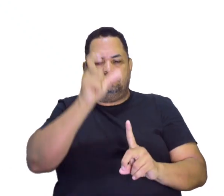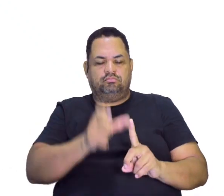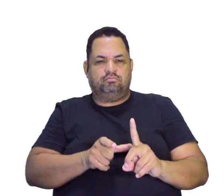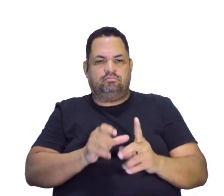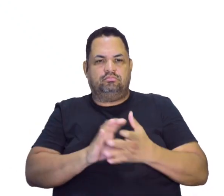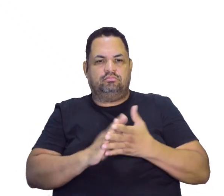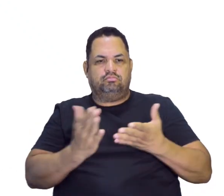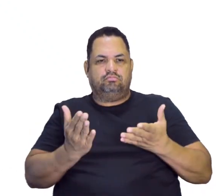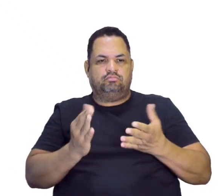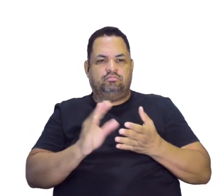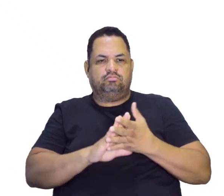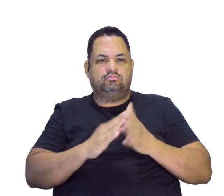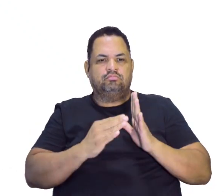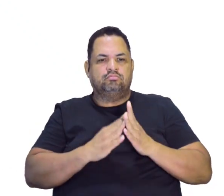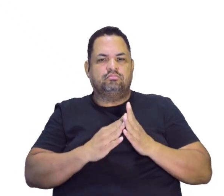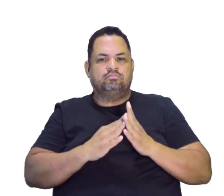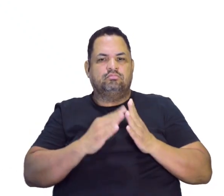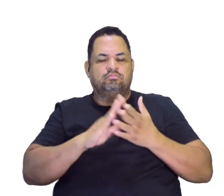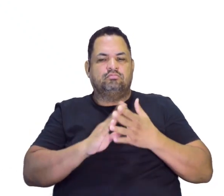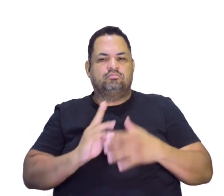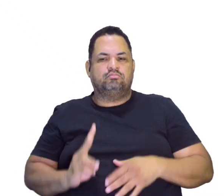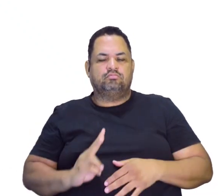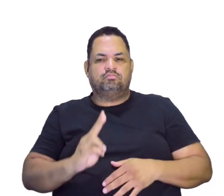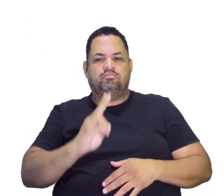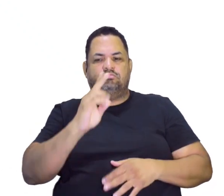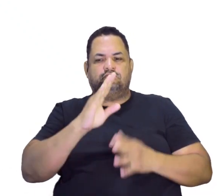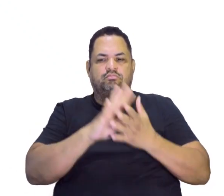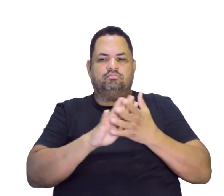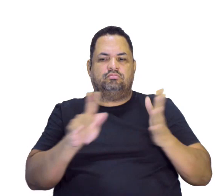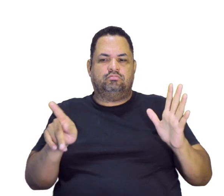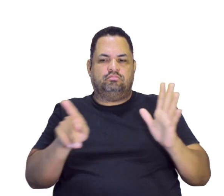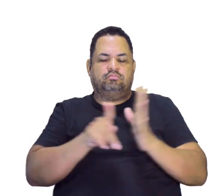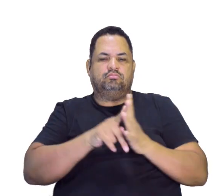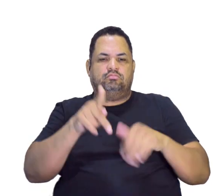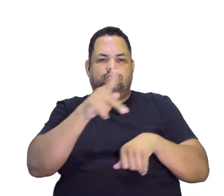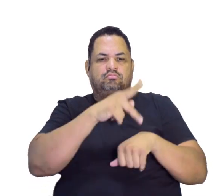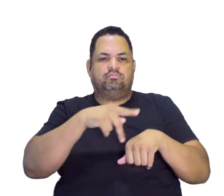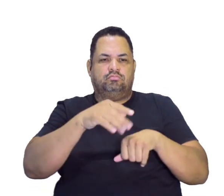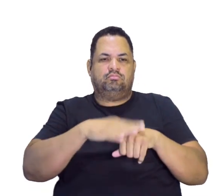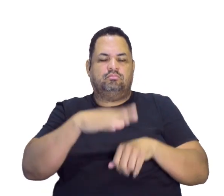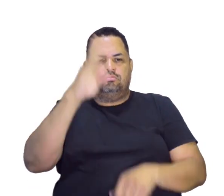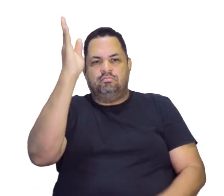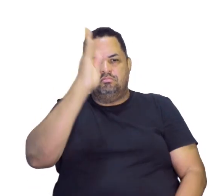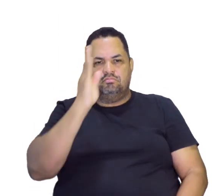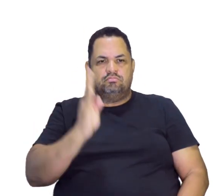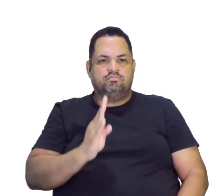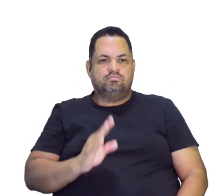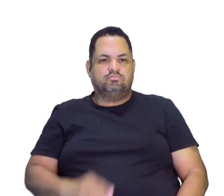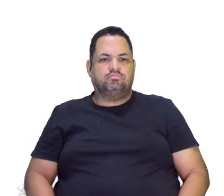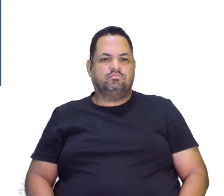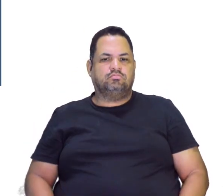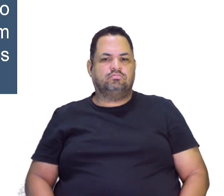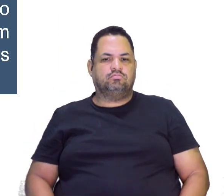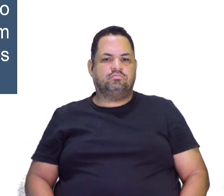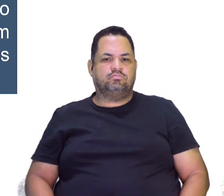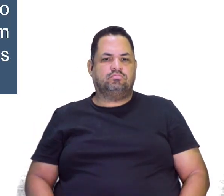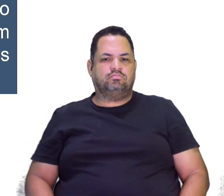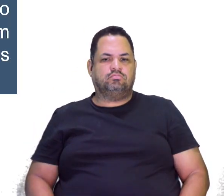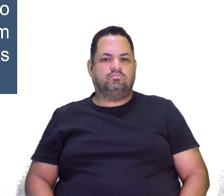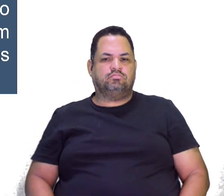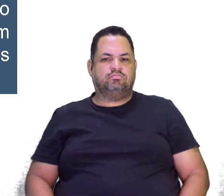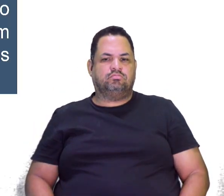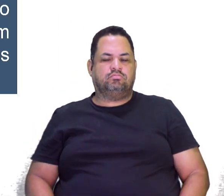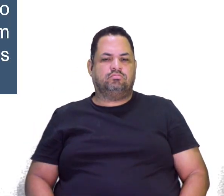incorporando e destacando e valorizando o Brasil então nós estamos vendo aí esse quadro aí a olha